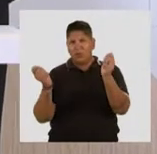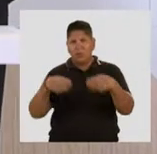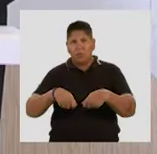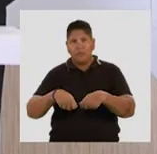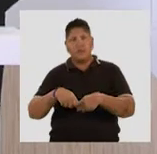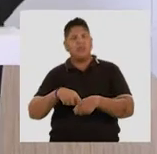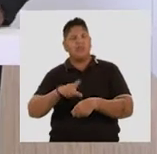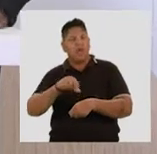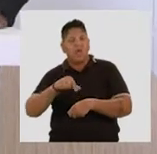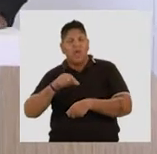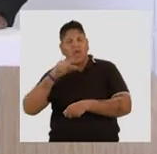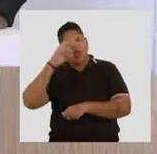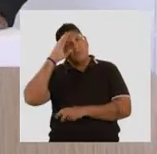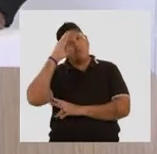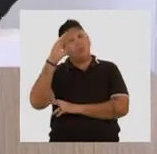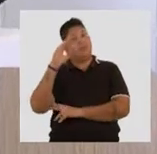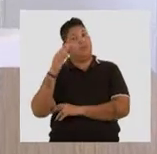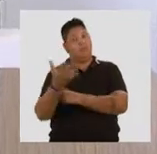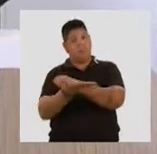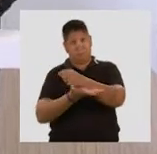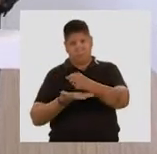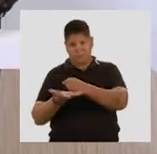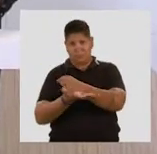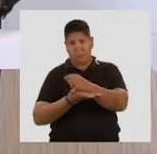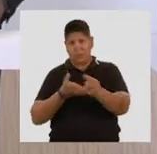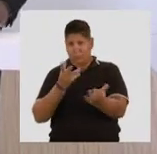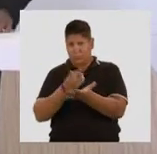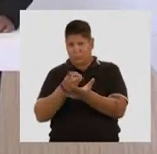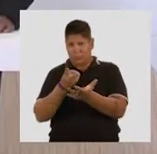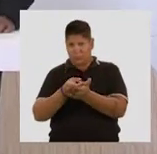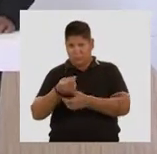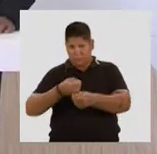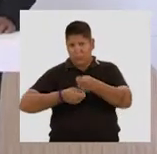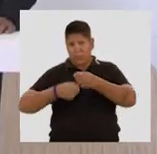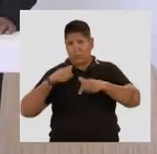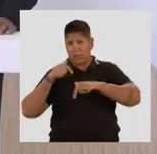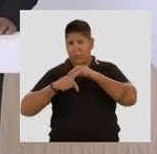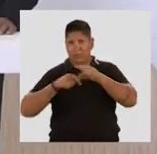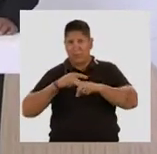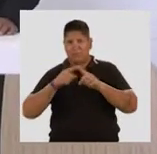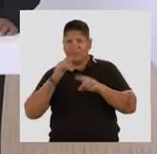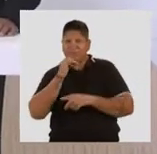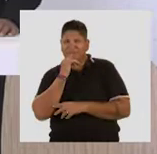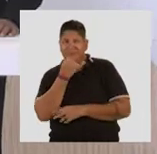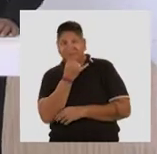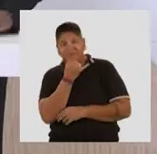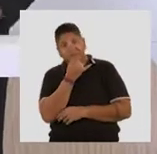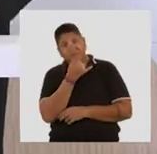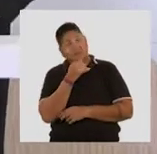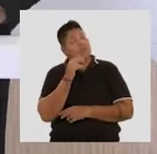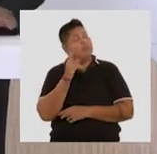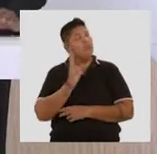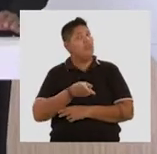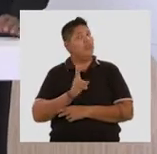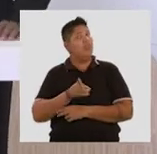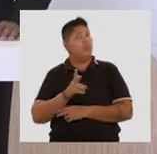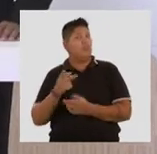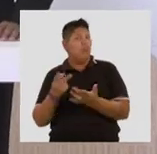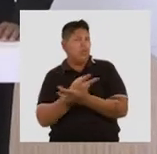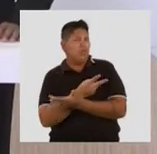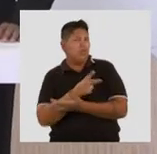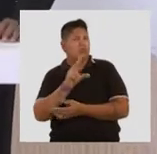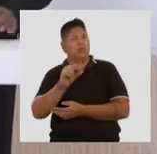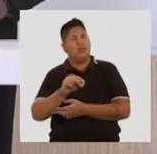Qualificação e competência deveriam ser princípios básicos para se manter no mercado de trabalho. Mas, infelizmente, nem sempre é